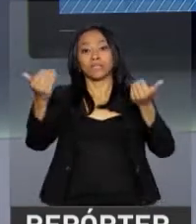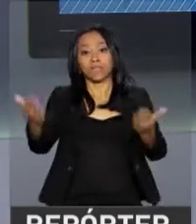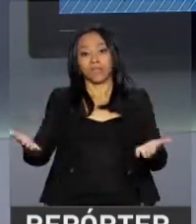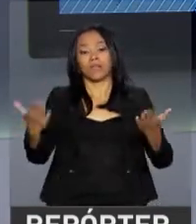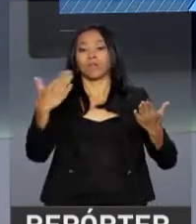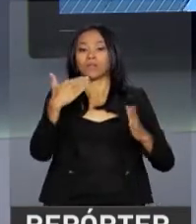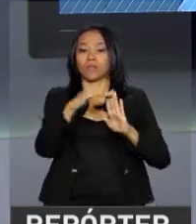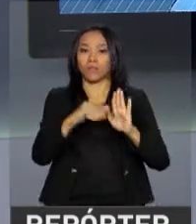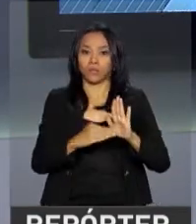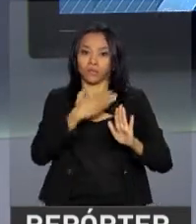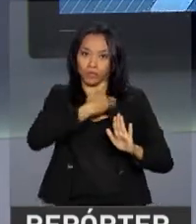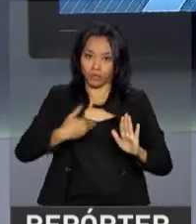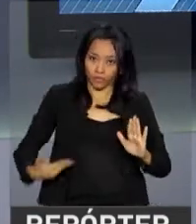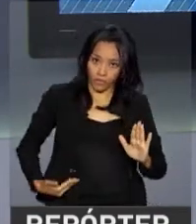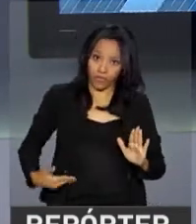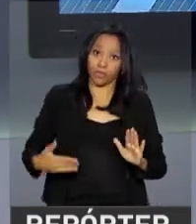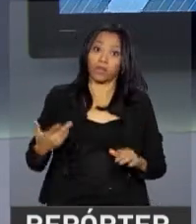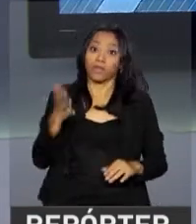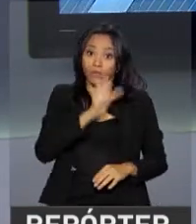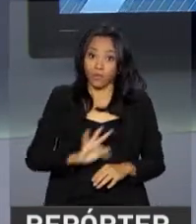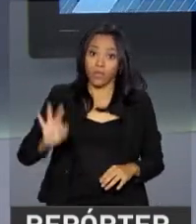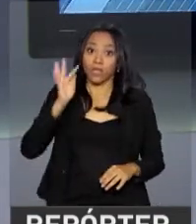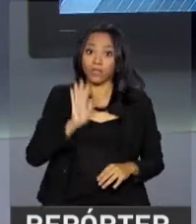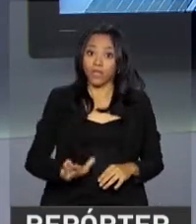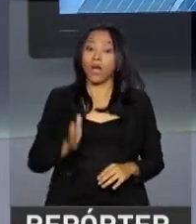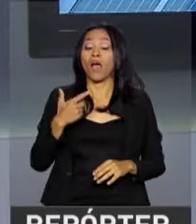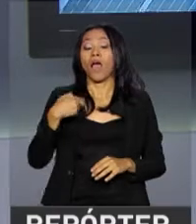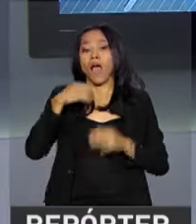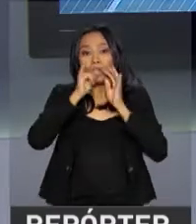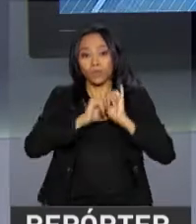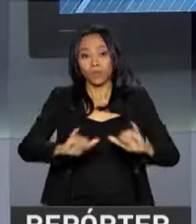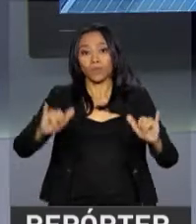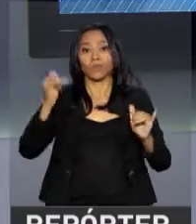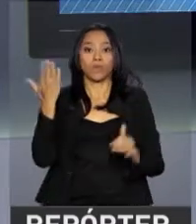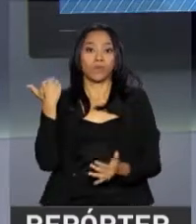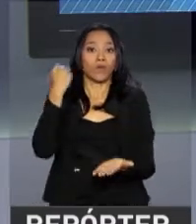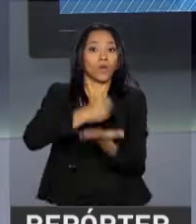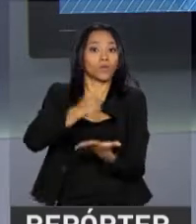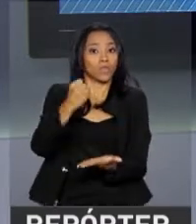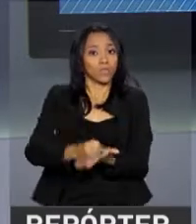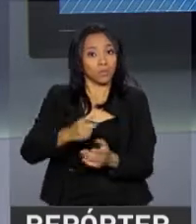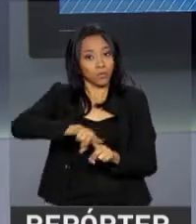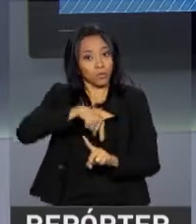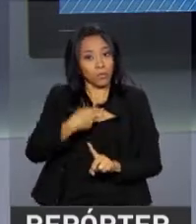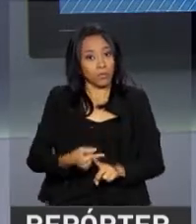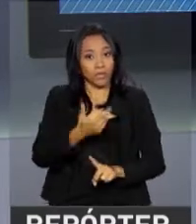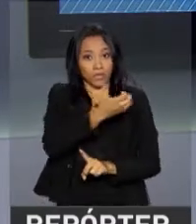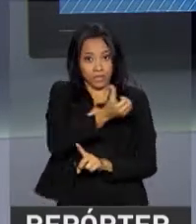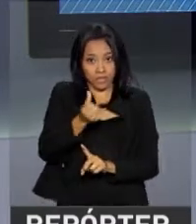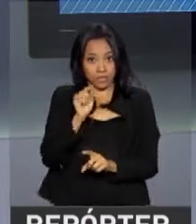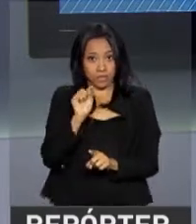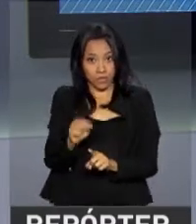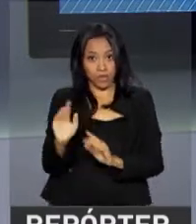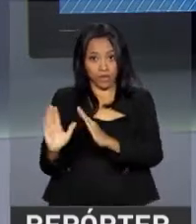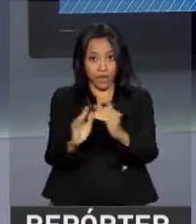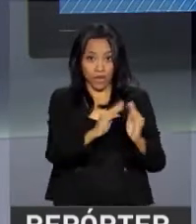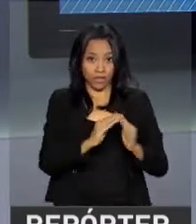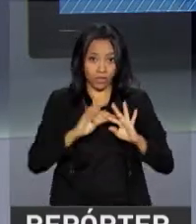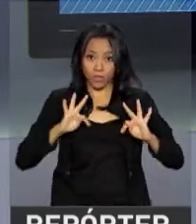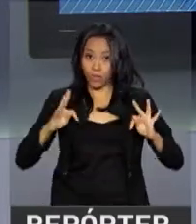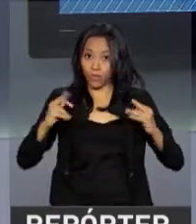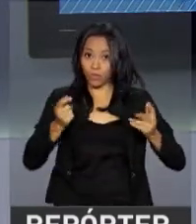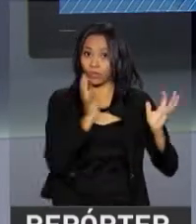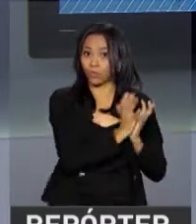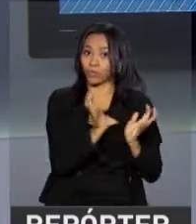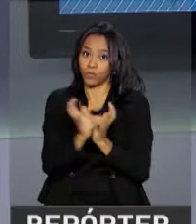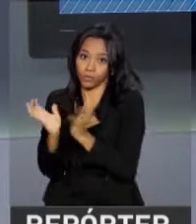minha casa minha vida o governo federal anunciou a contratação de mais de 600 mil novas casas para todas as faixas de renda